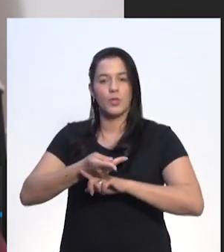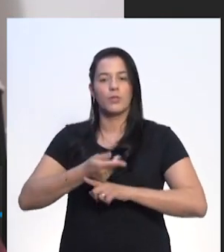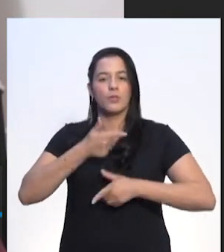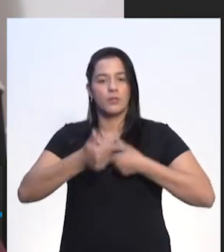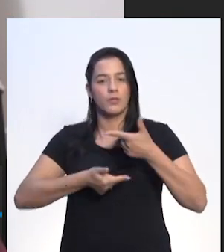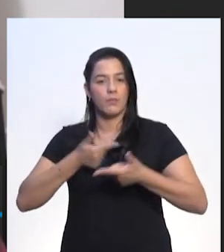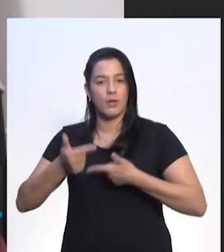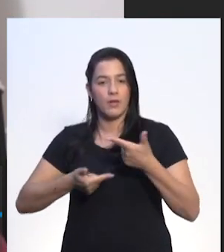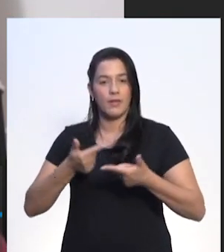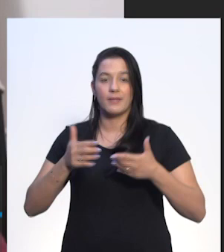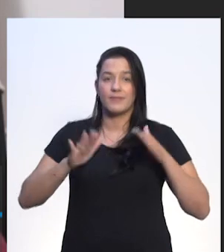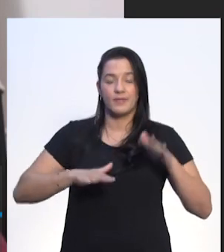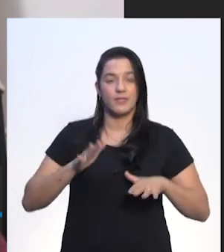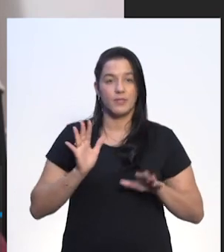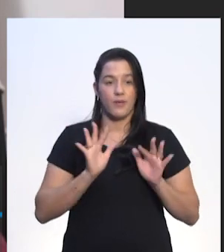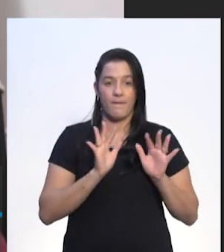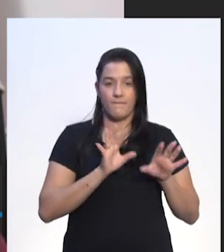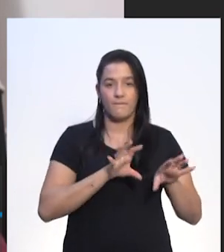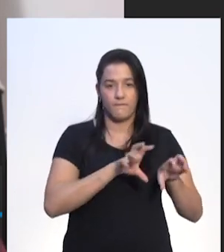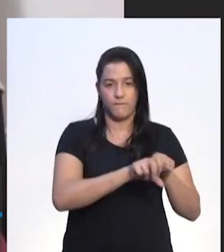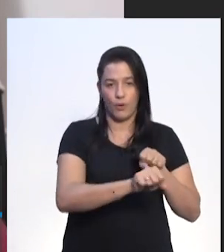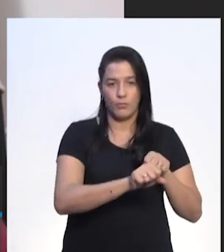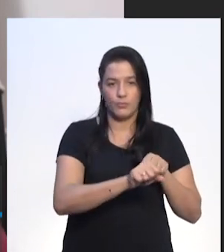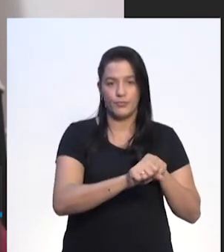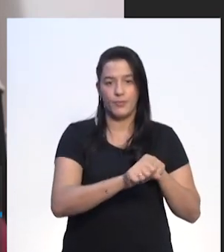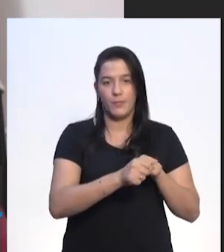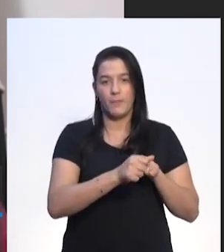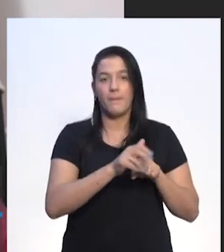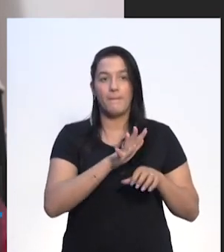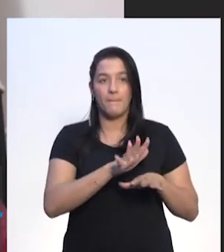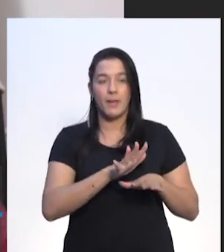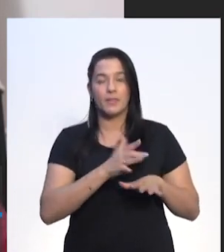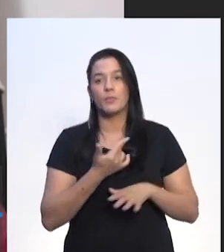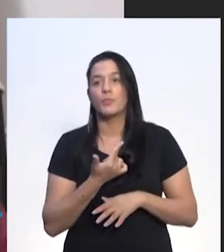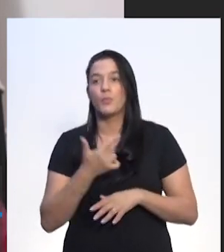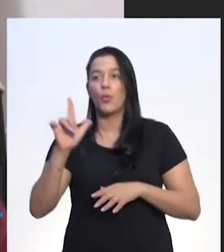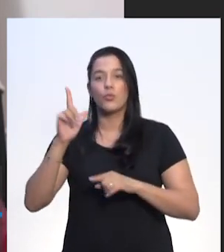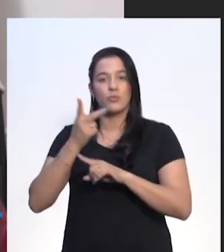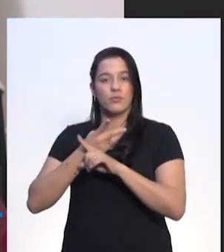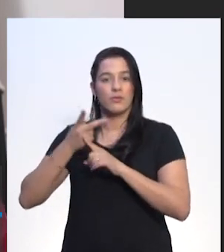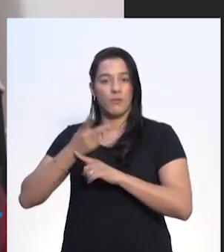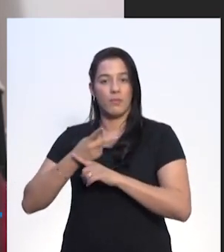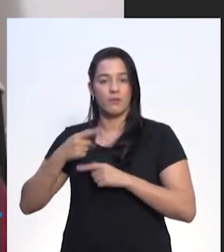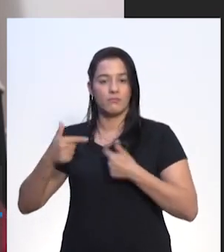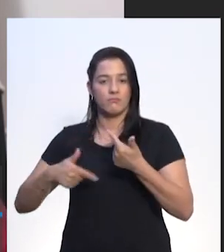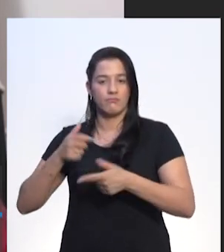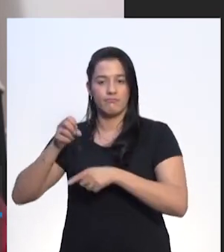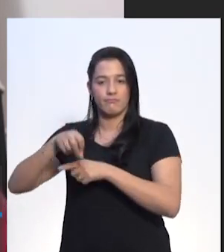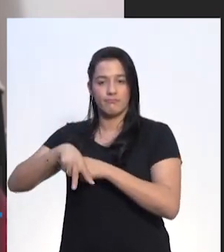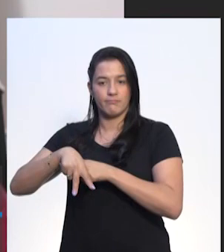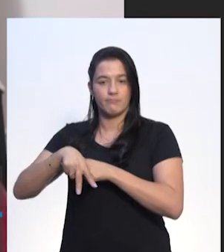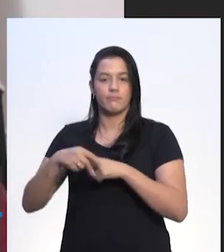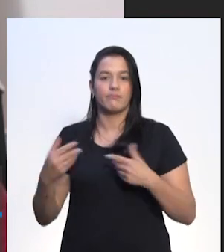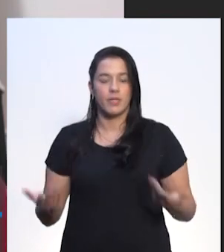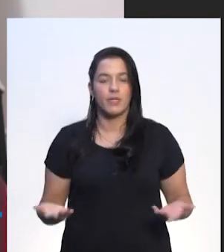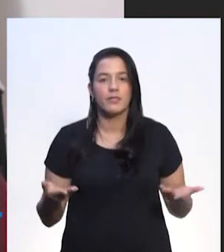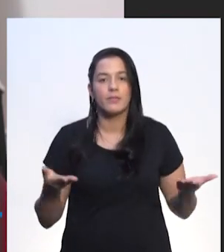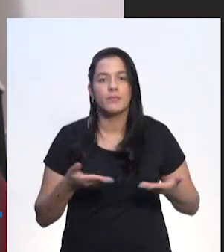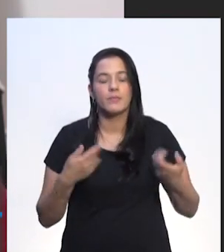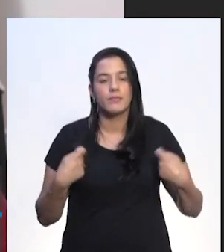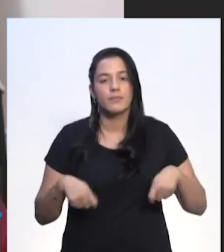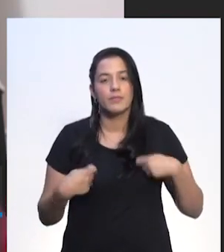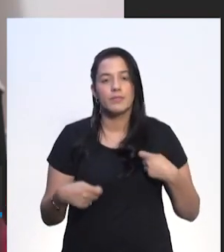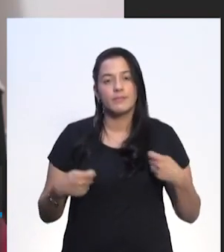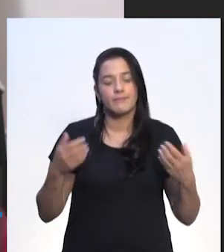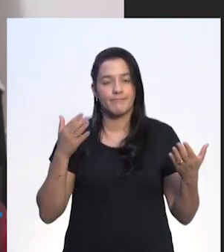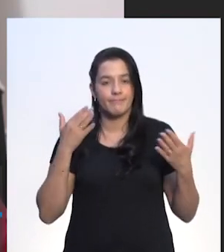fogem da sua área de formação, né? Justamente pela necessidade do emprego. E a gente tem que entender que a partir do momento que a gente